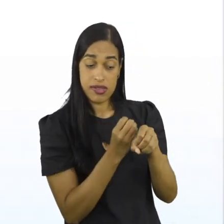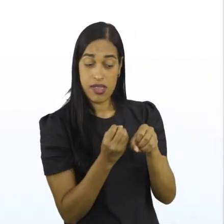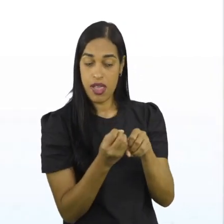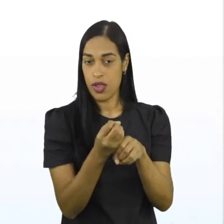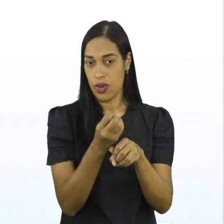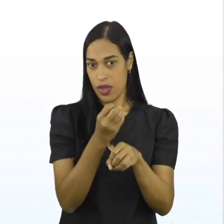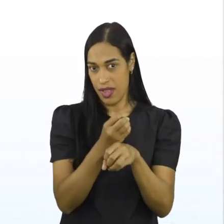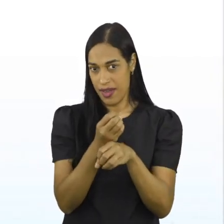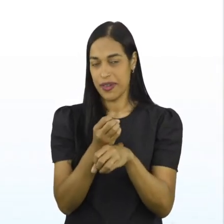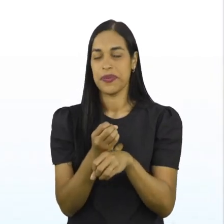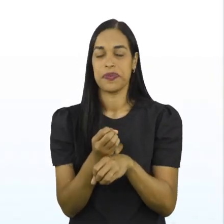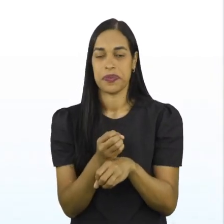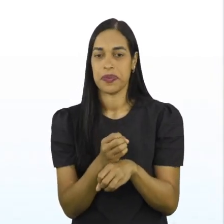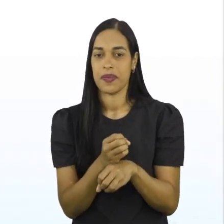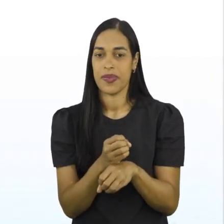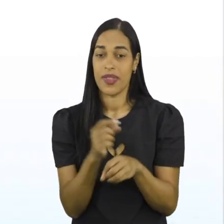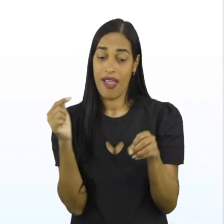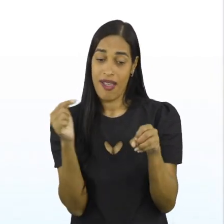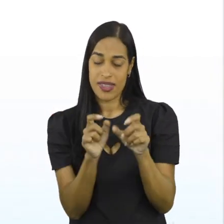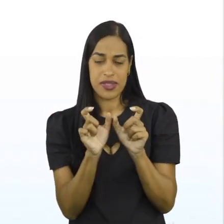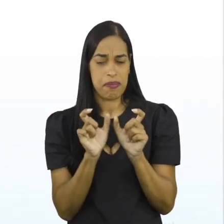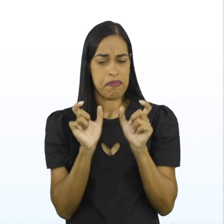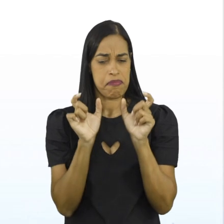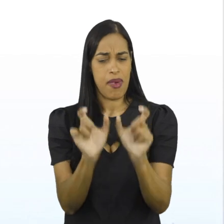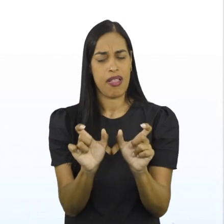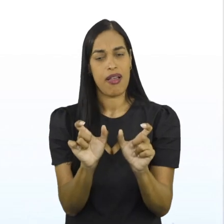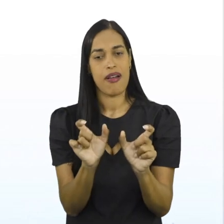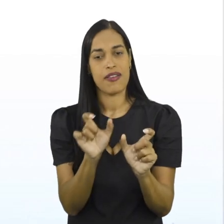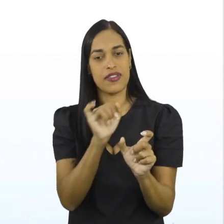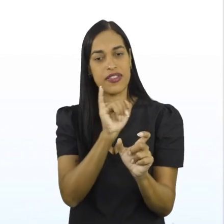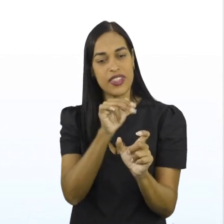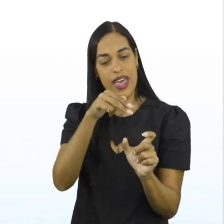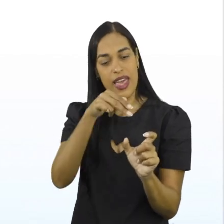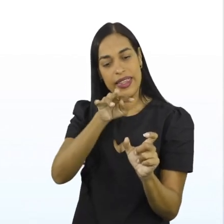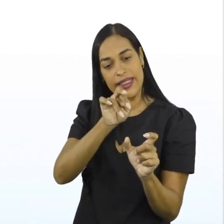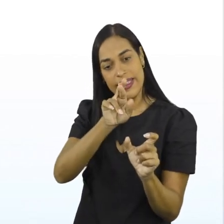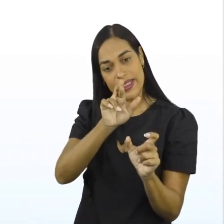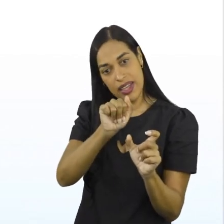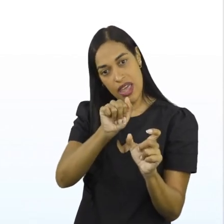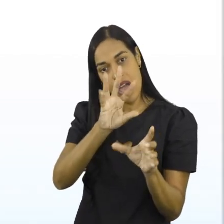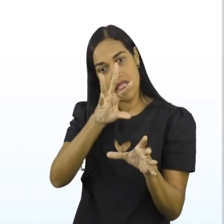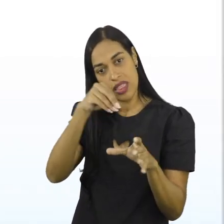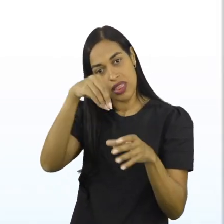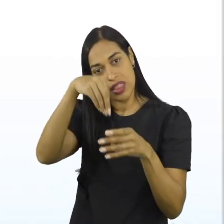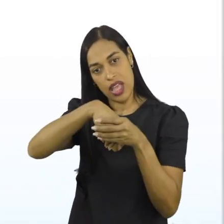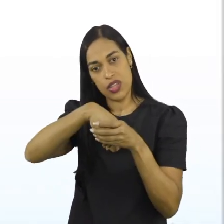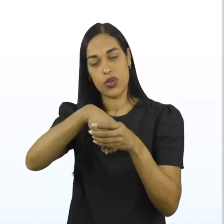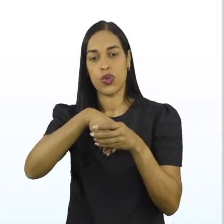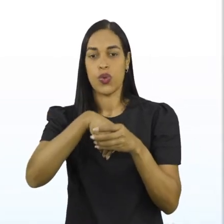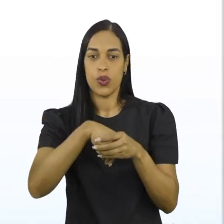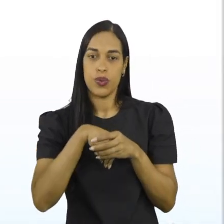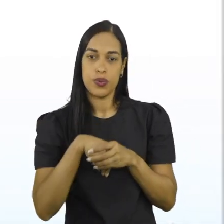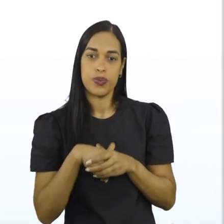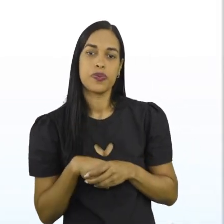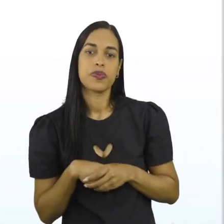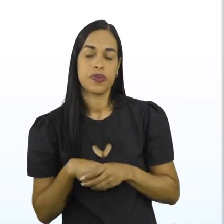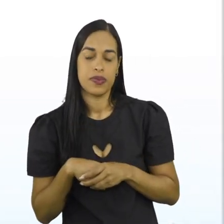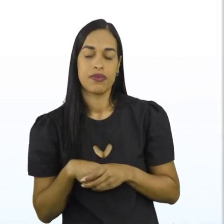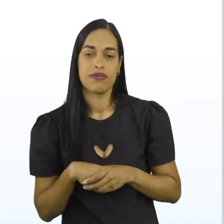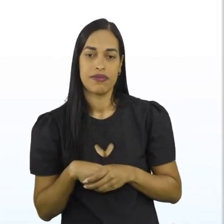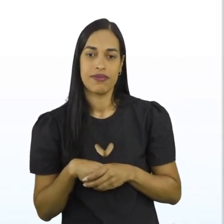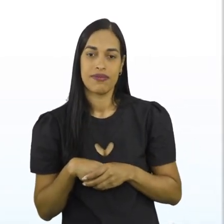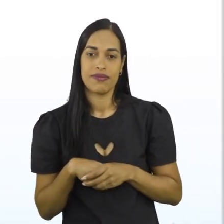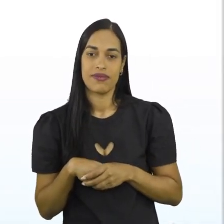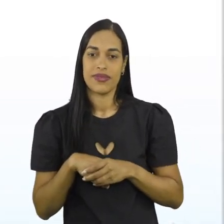intracelular. E quando você trabalha com esse termo de digestão intracelular, cuidado que intra, olhe, intra